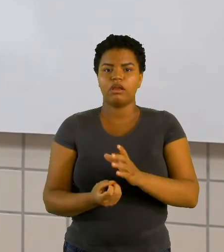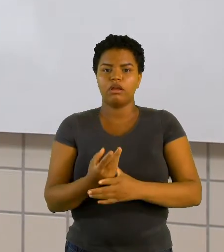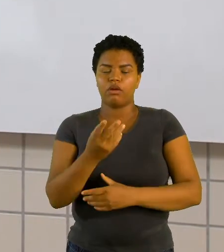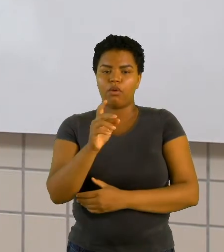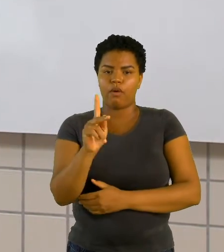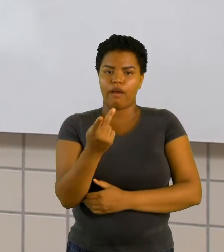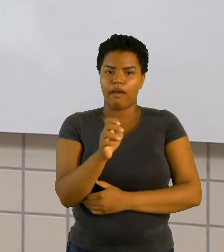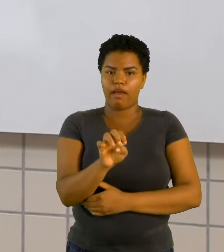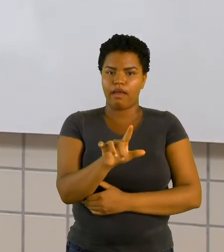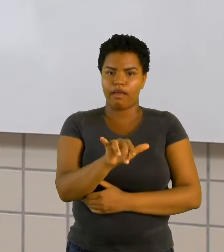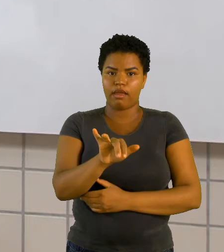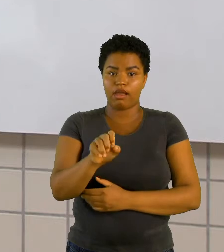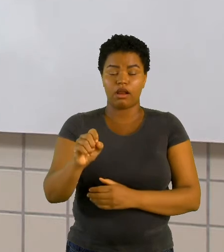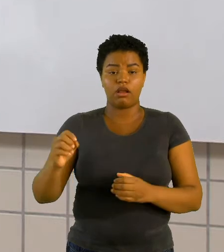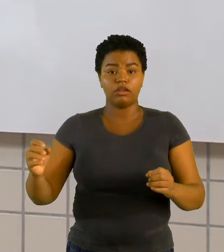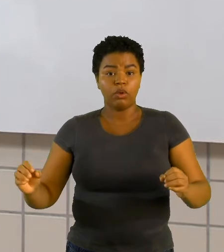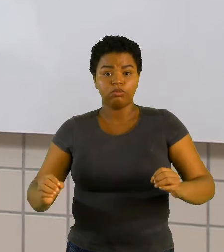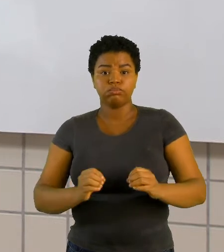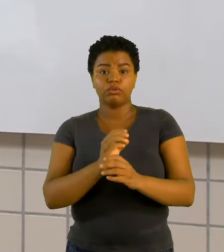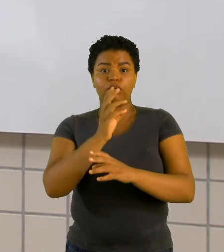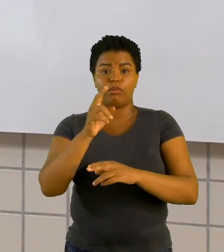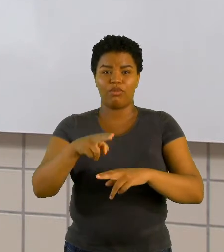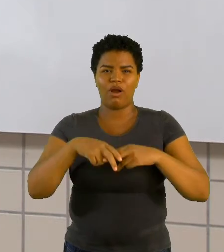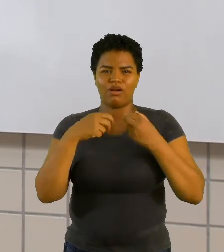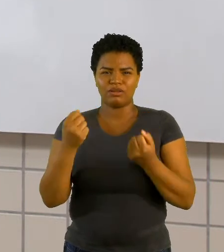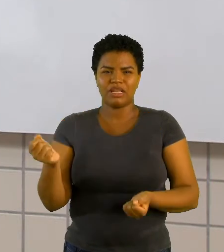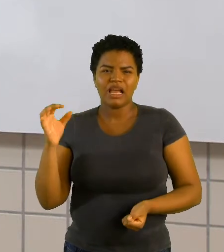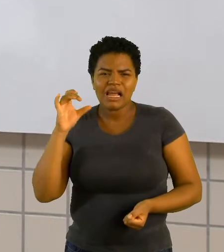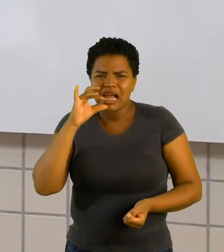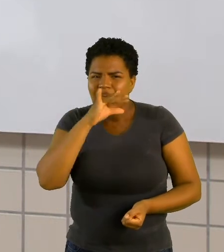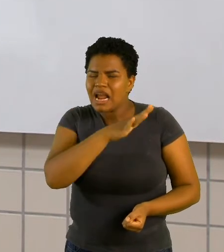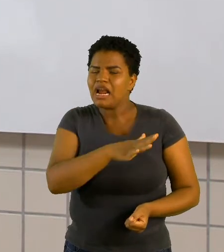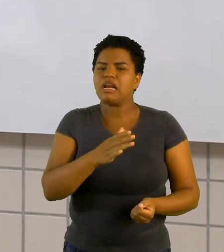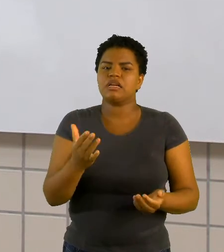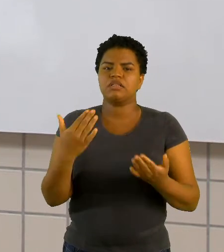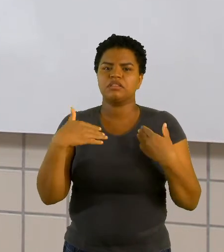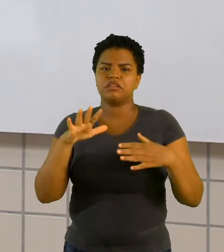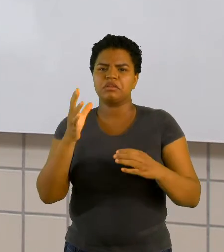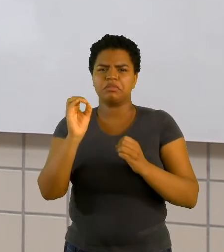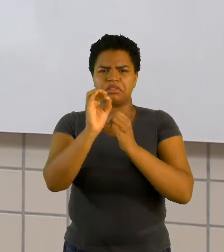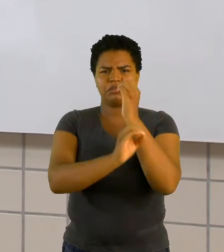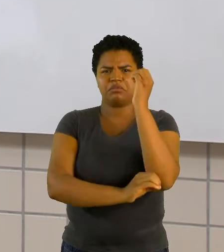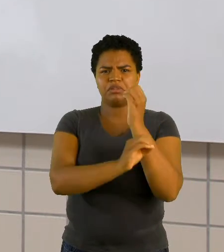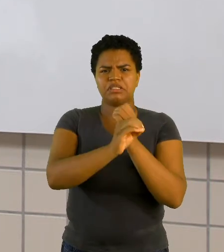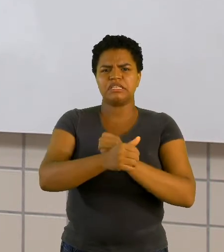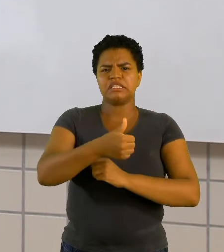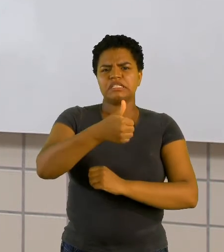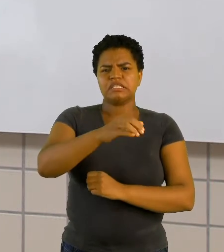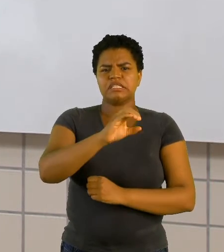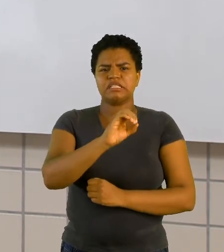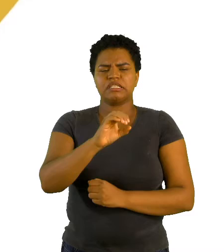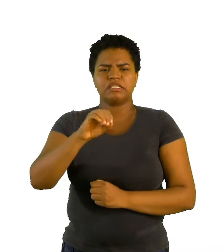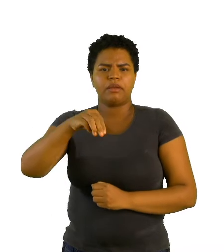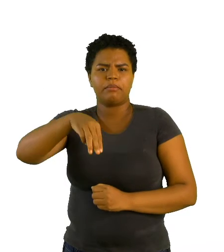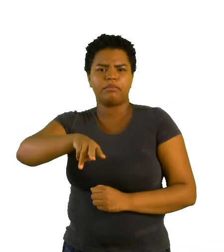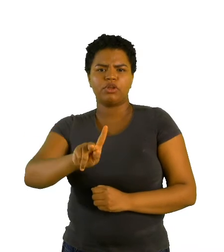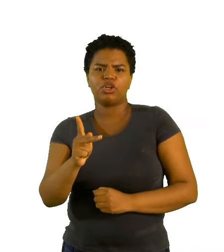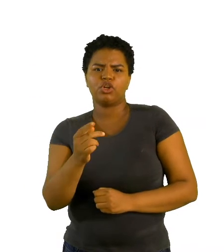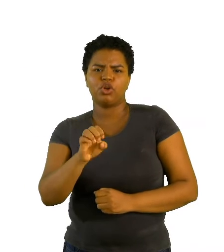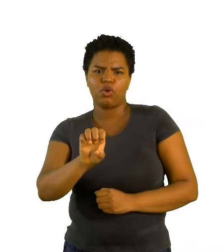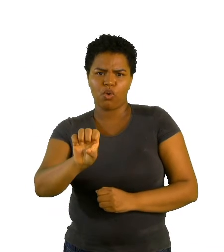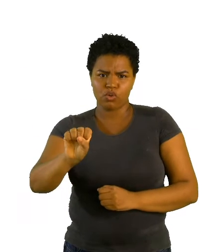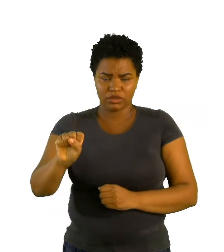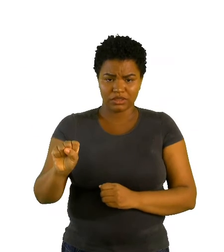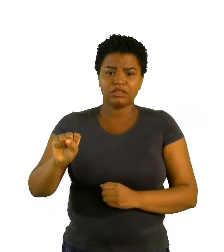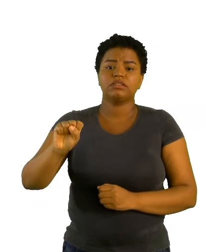à altíssima temperatura da superfície solar, que varia em torno de 100 milhões de graus Celsius, ok? Vamos falar